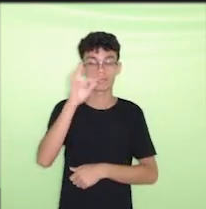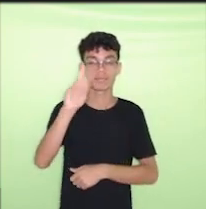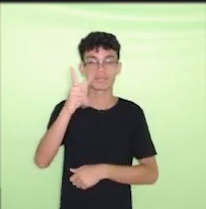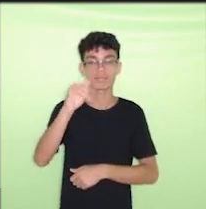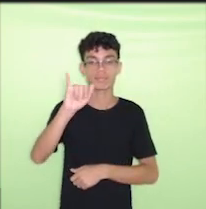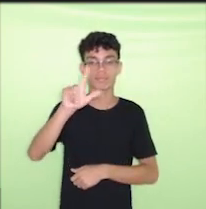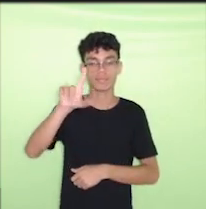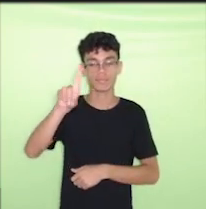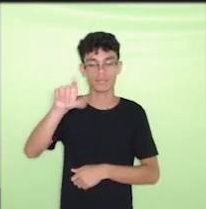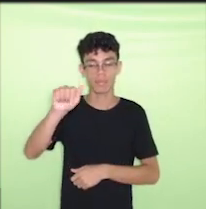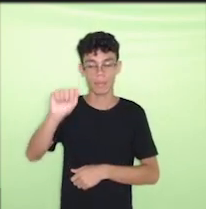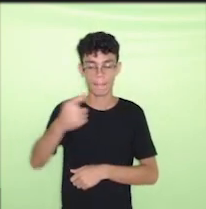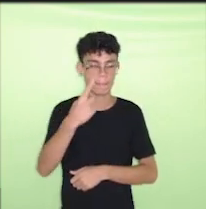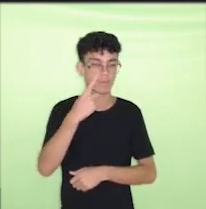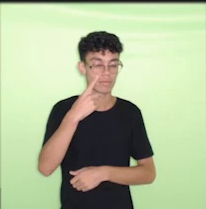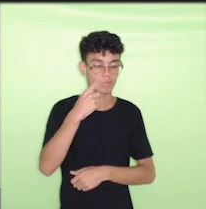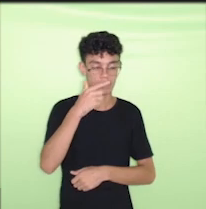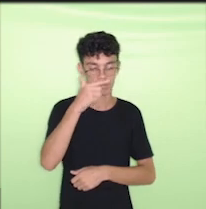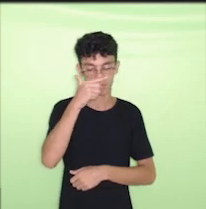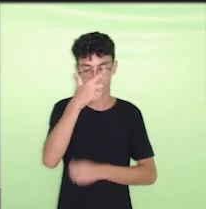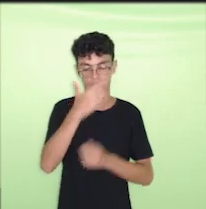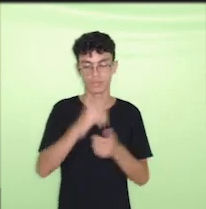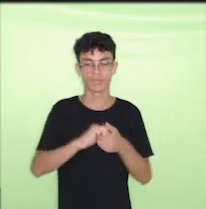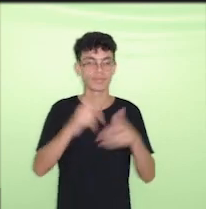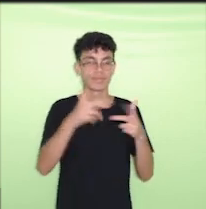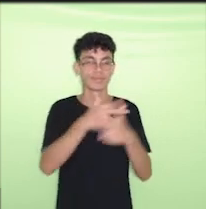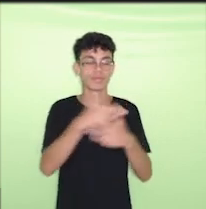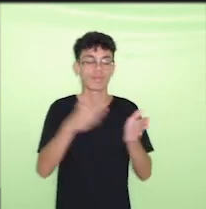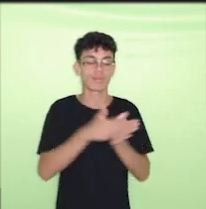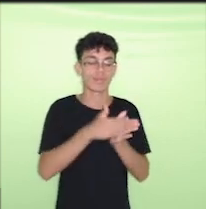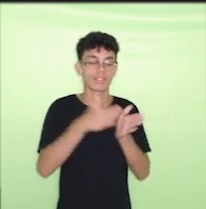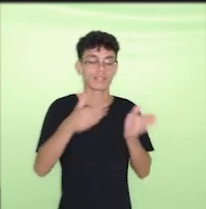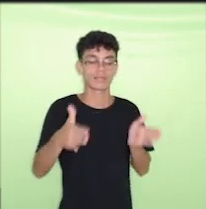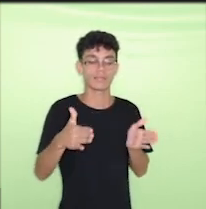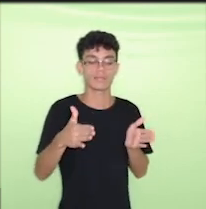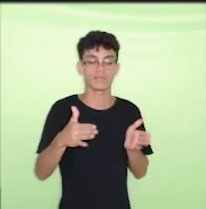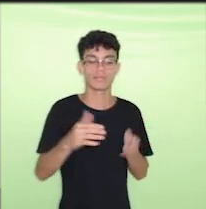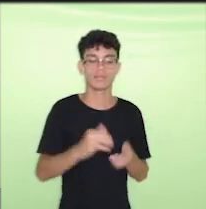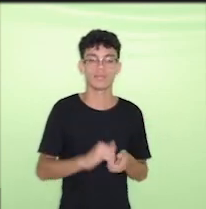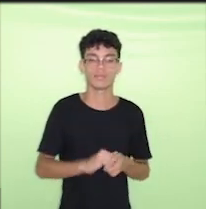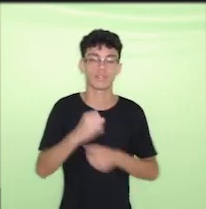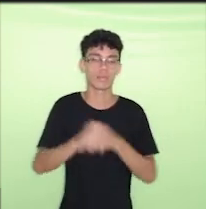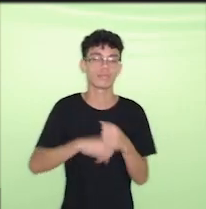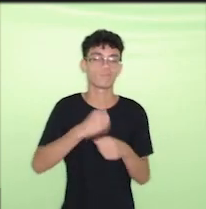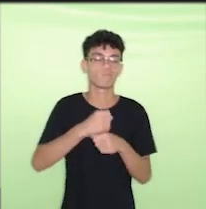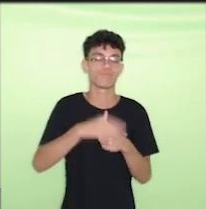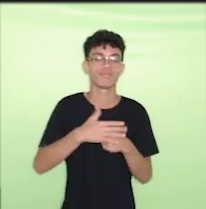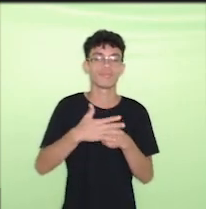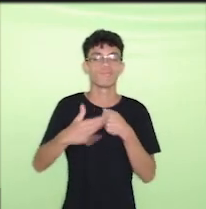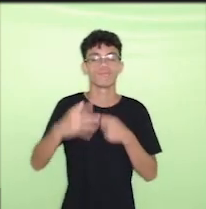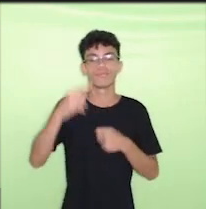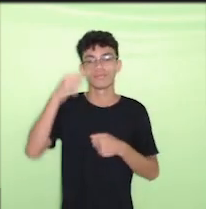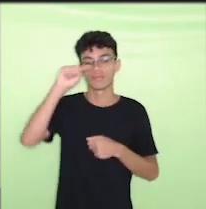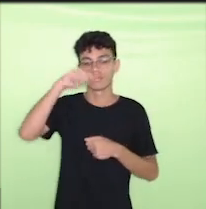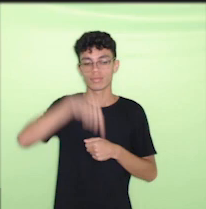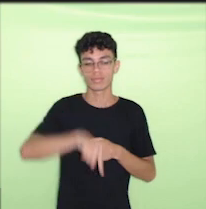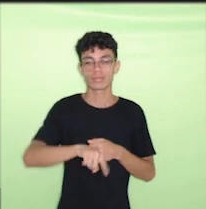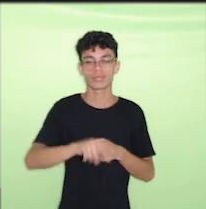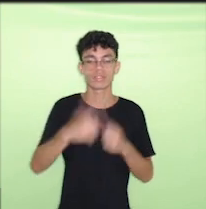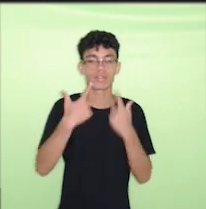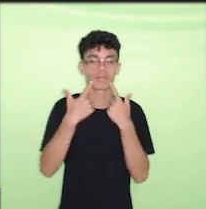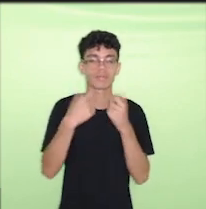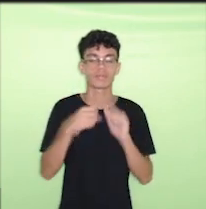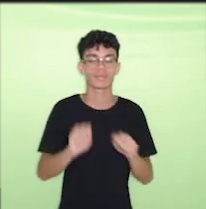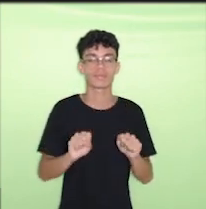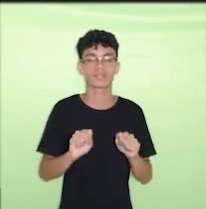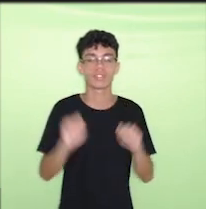esses mergulhos verticais durante um longo período, enfim, durante alguns anos, e ela se aprofundava em determinadas